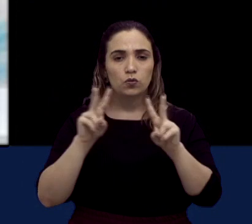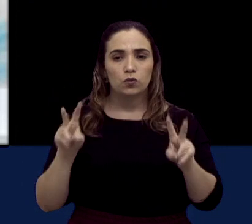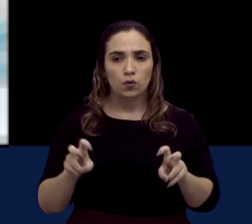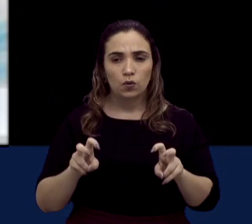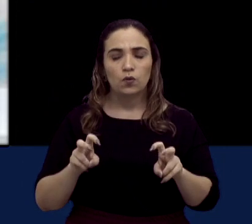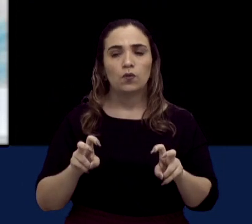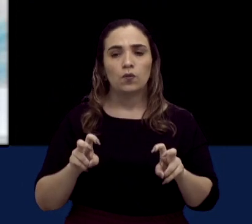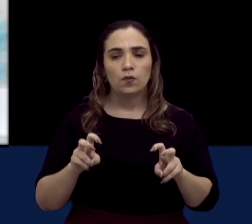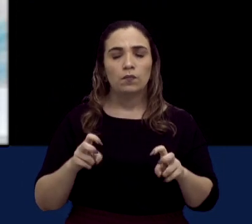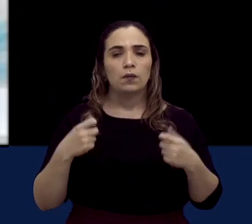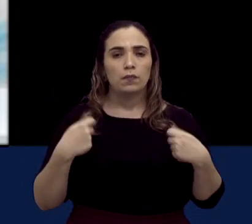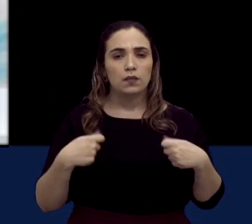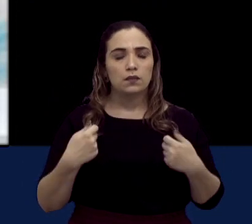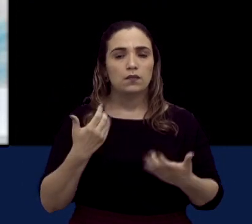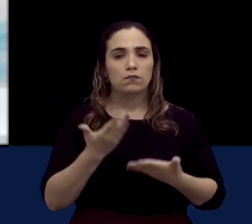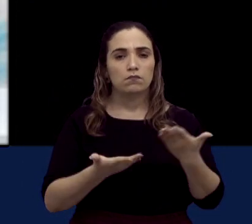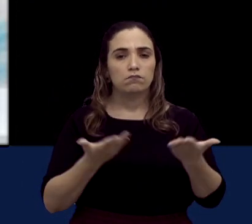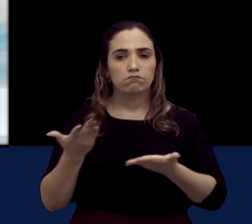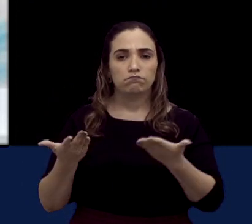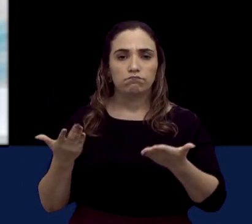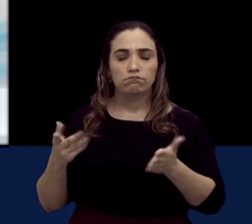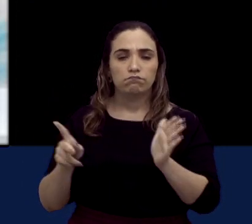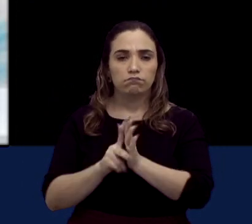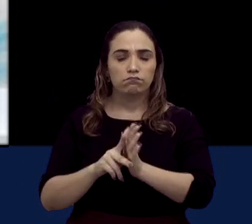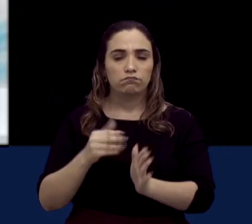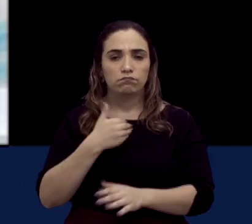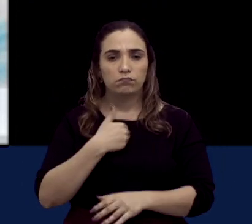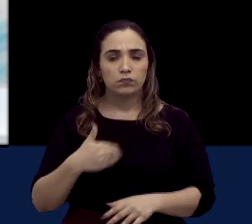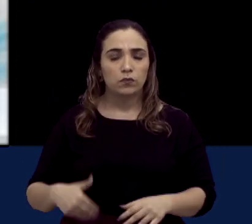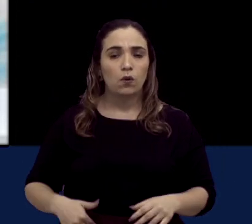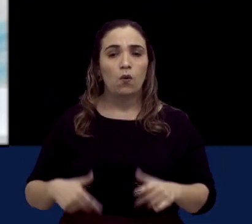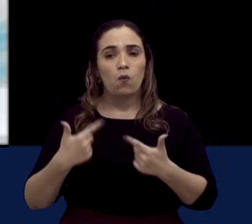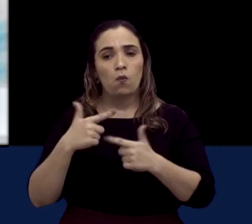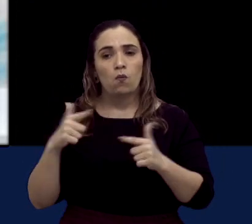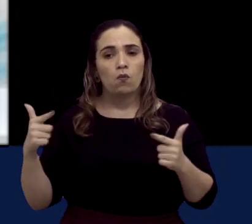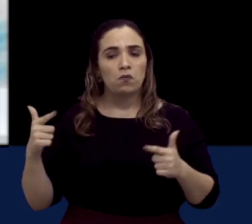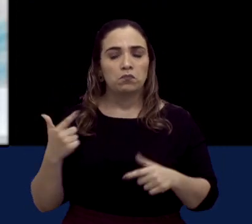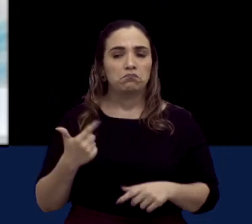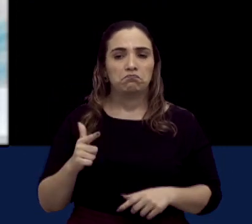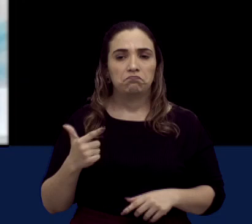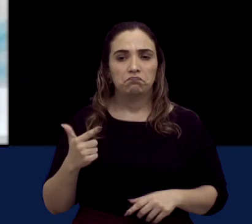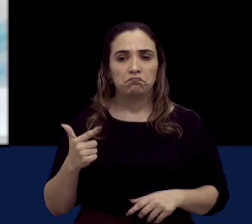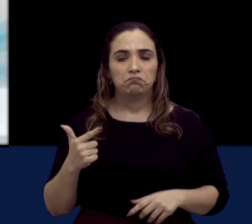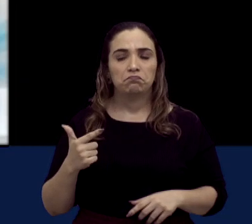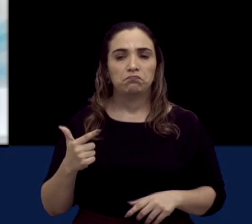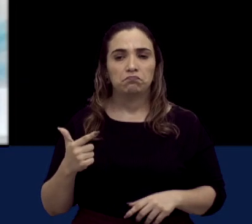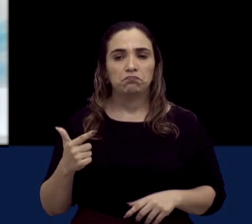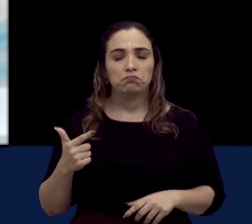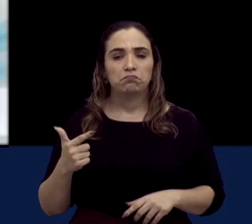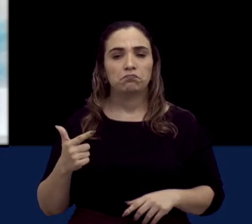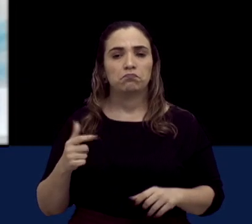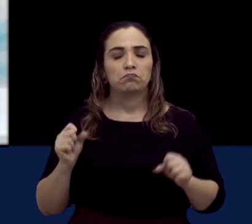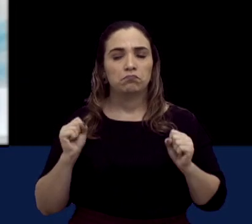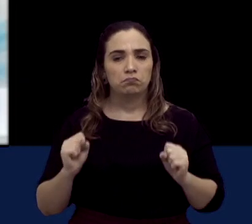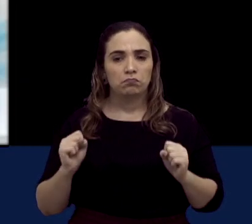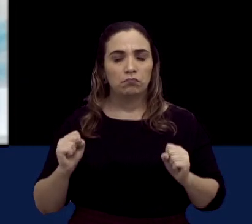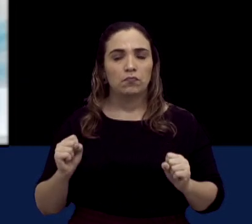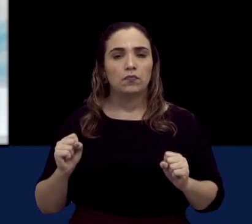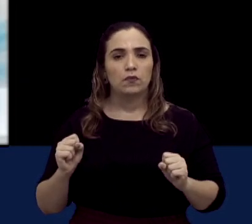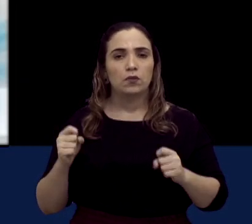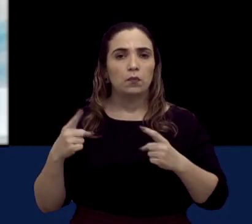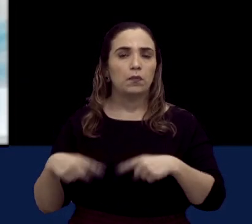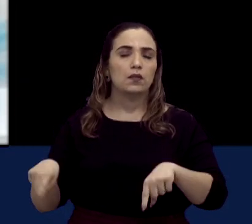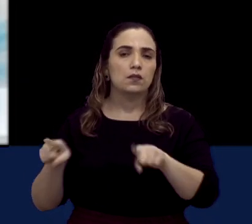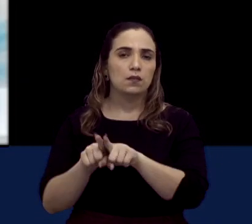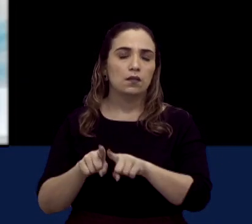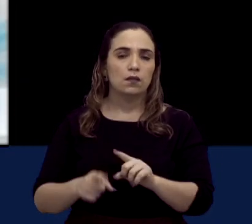que ser prestado exclusivamente pelo Estado. Outros não, poderiam ser prestados por outros